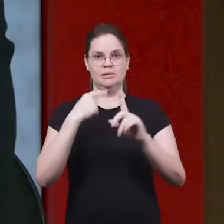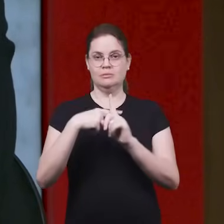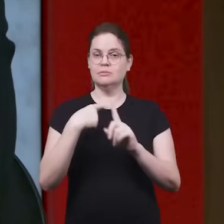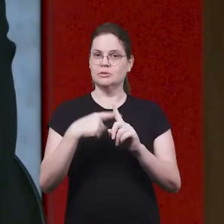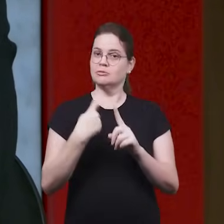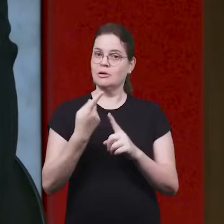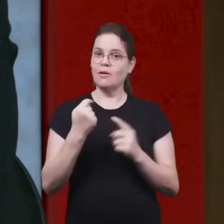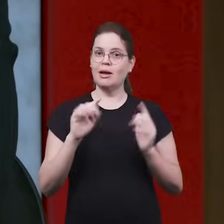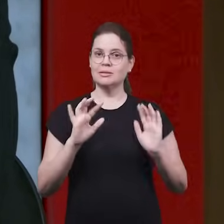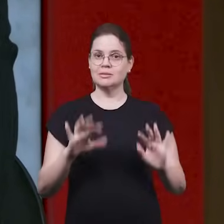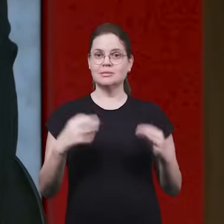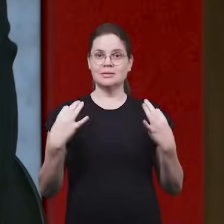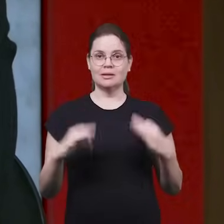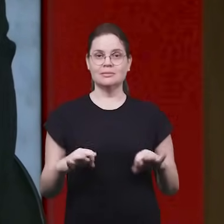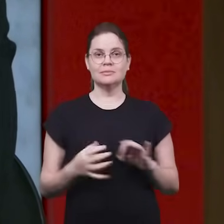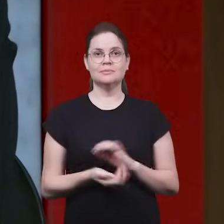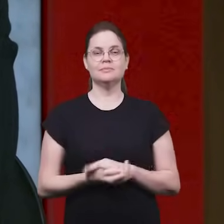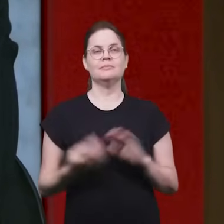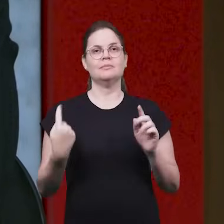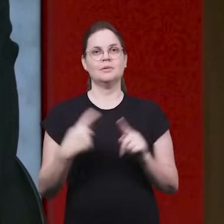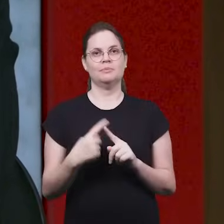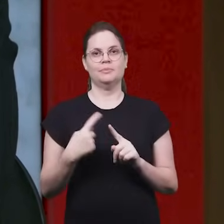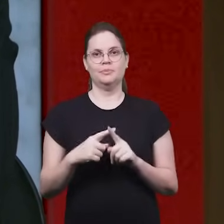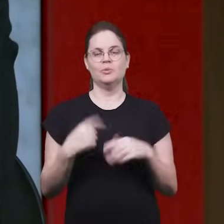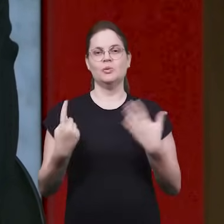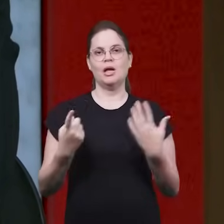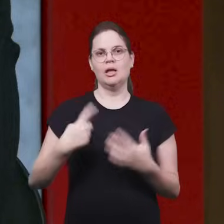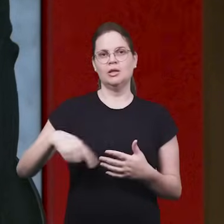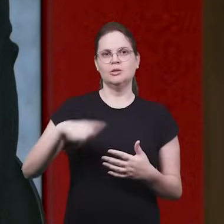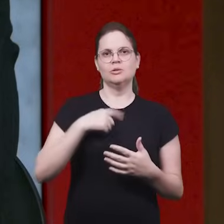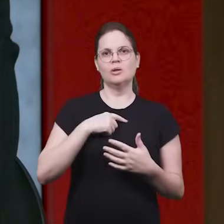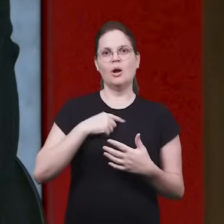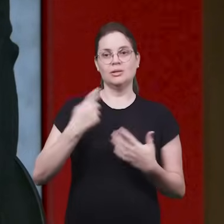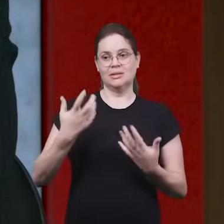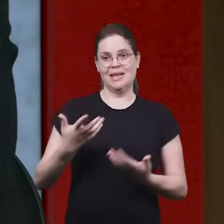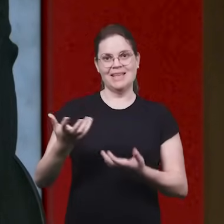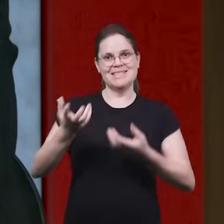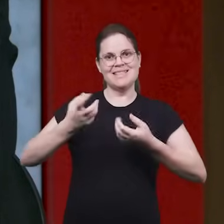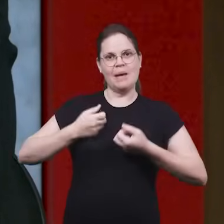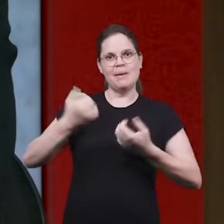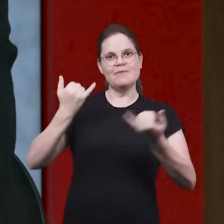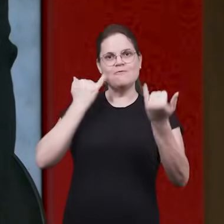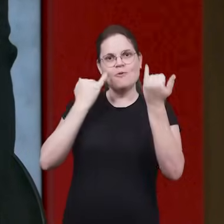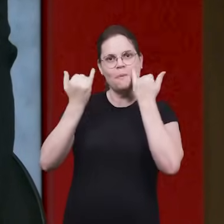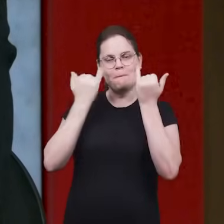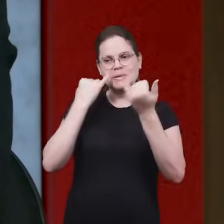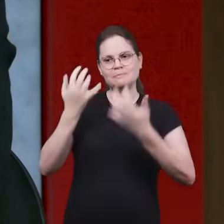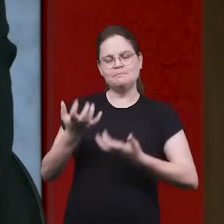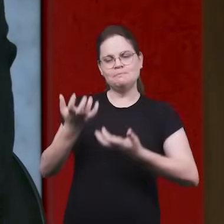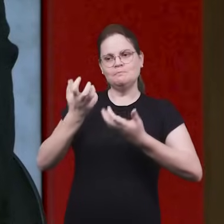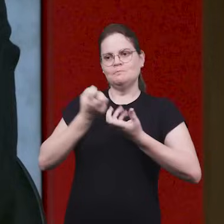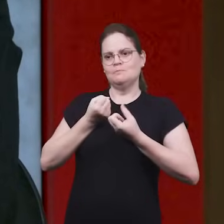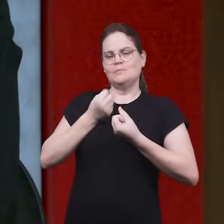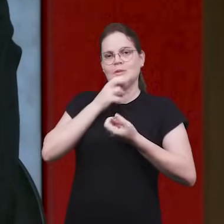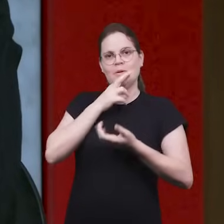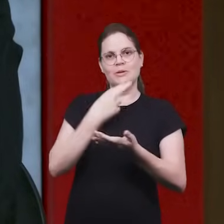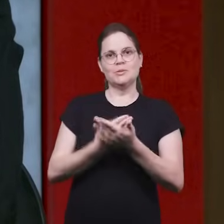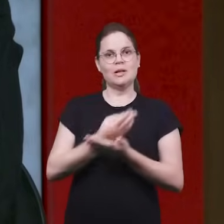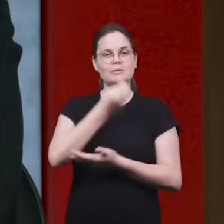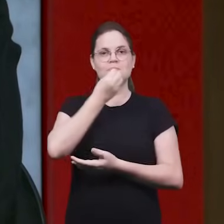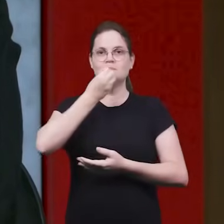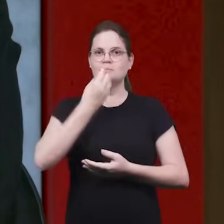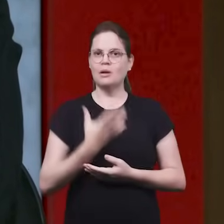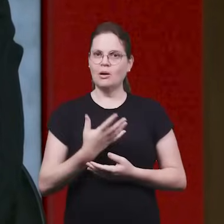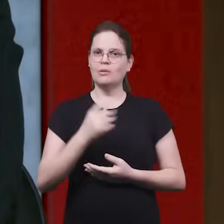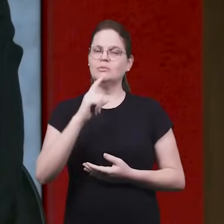isso. Ela coloca no ouvinte, no receptor da mensagem, um resultado bom,